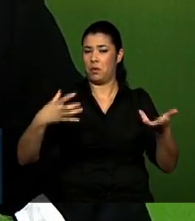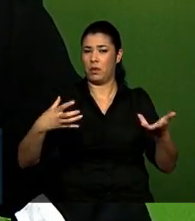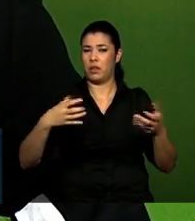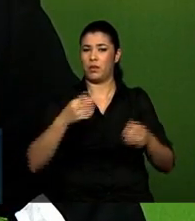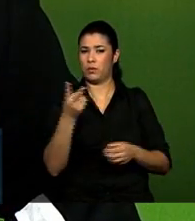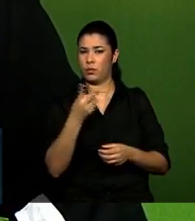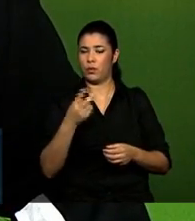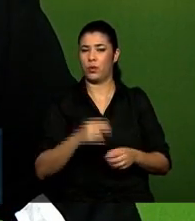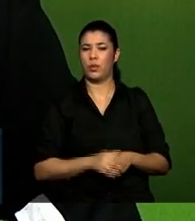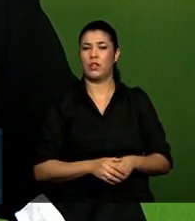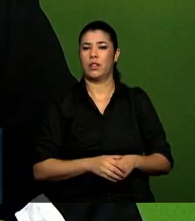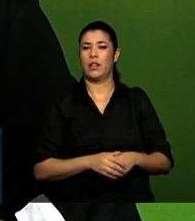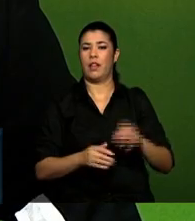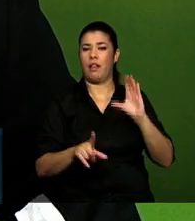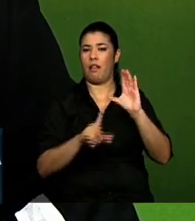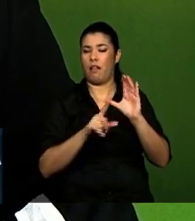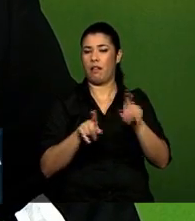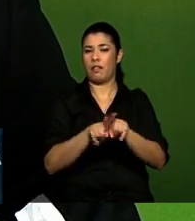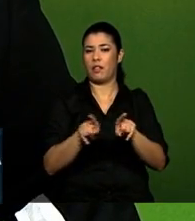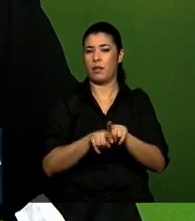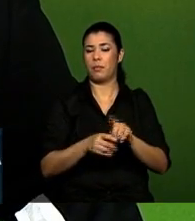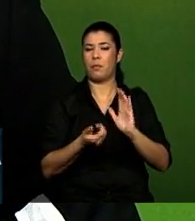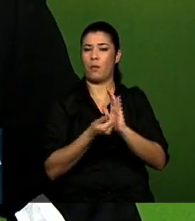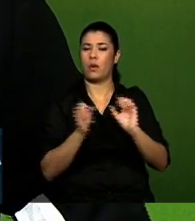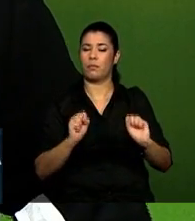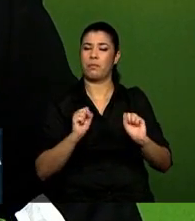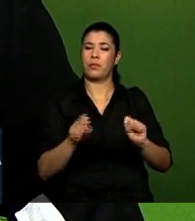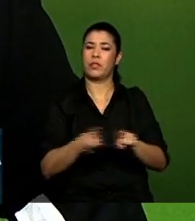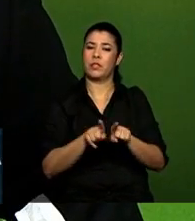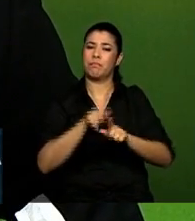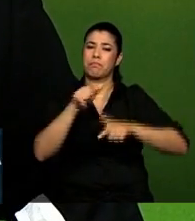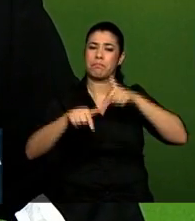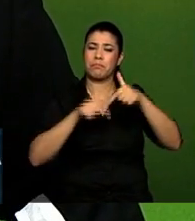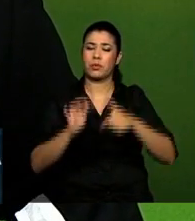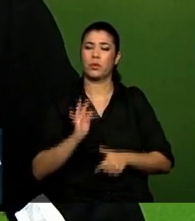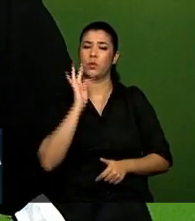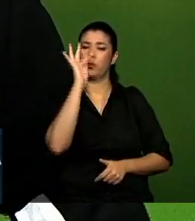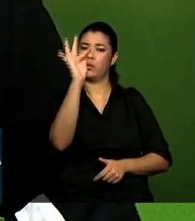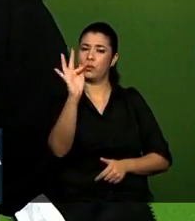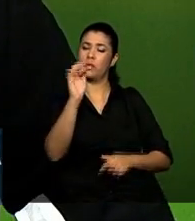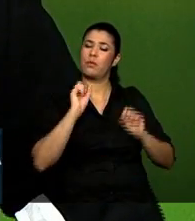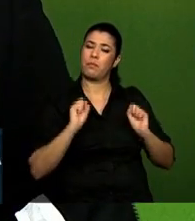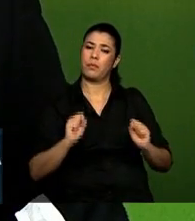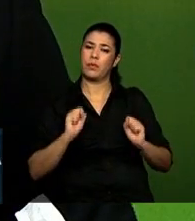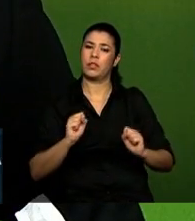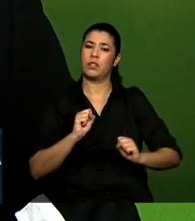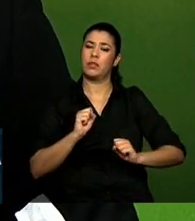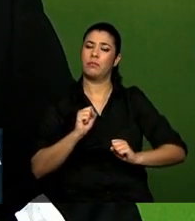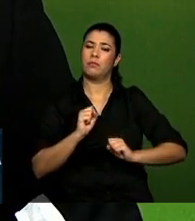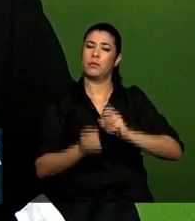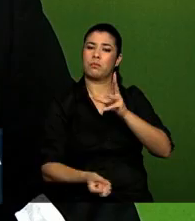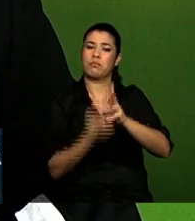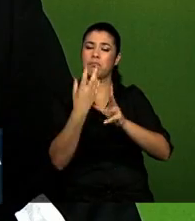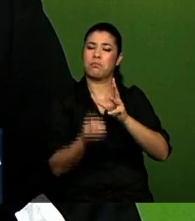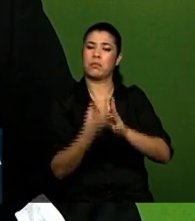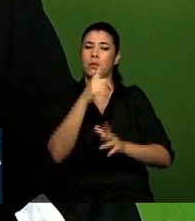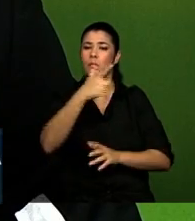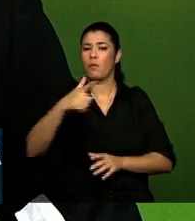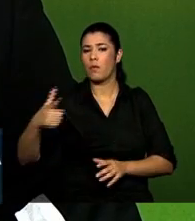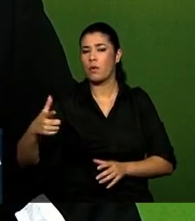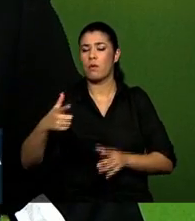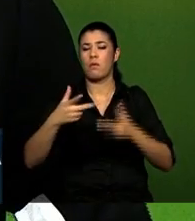assegurando um padrão de estabilidade para que possamos trabalhar para que possamos implementar estas